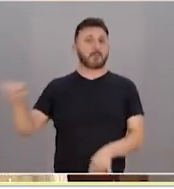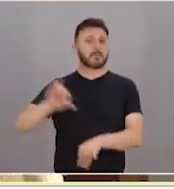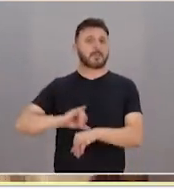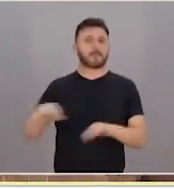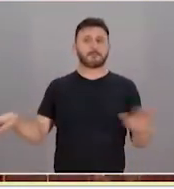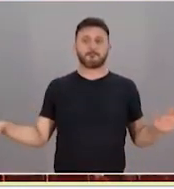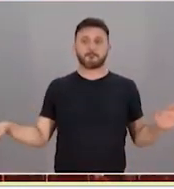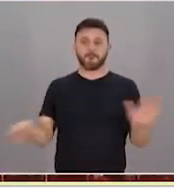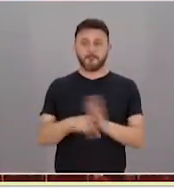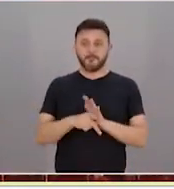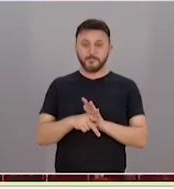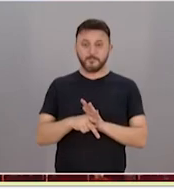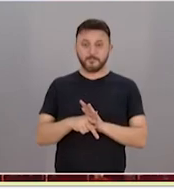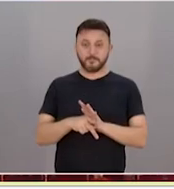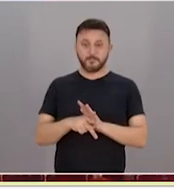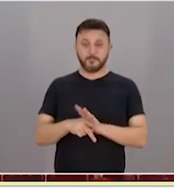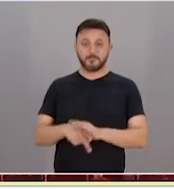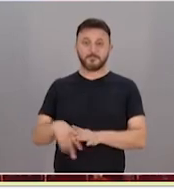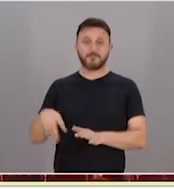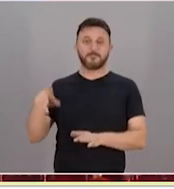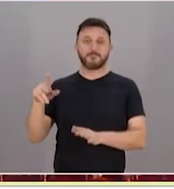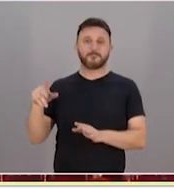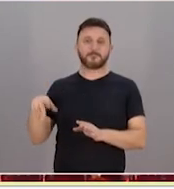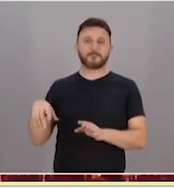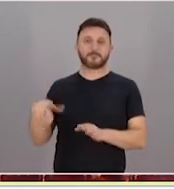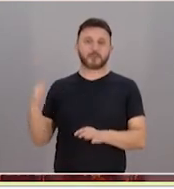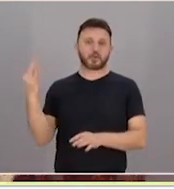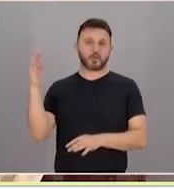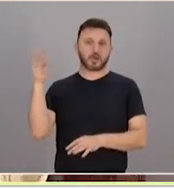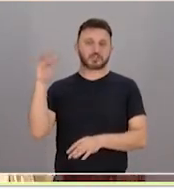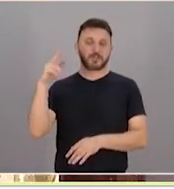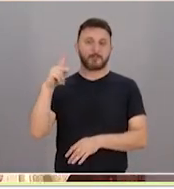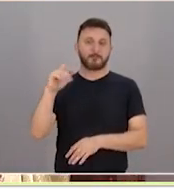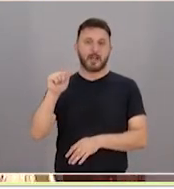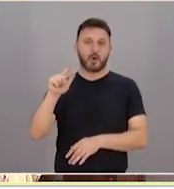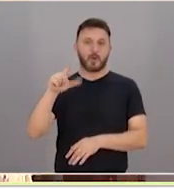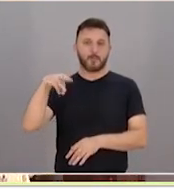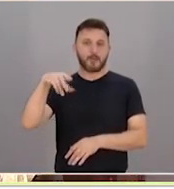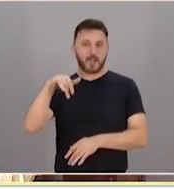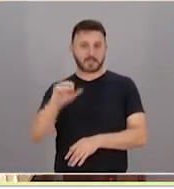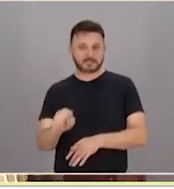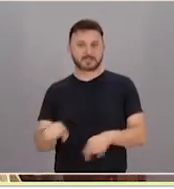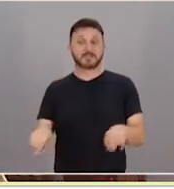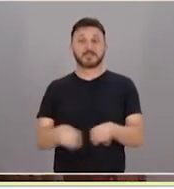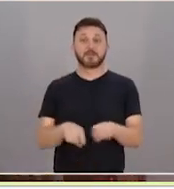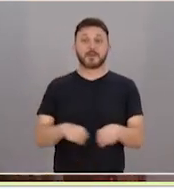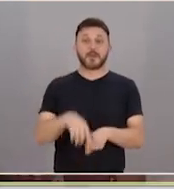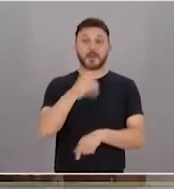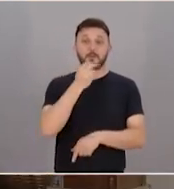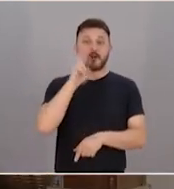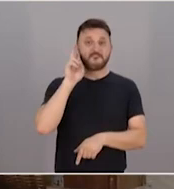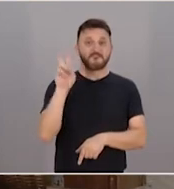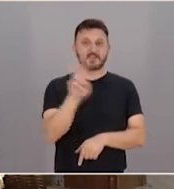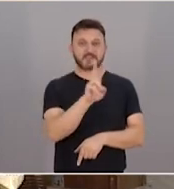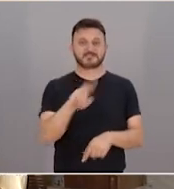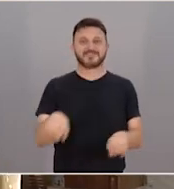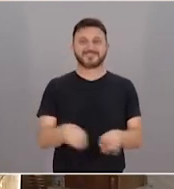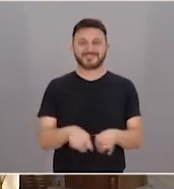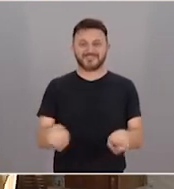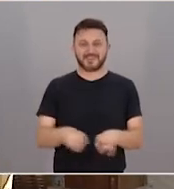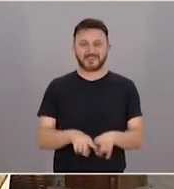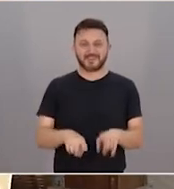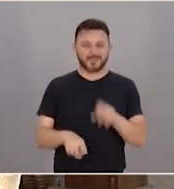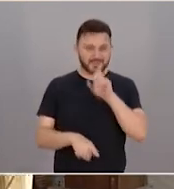capitais, capital de Tocantins, capital de Roraima e